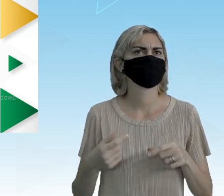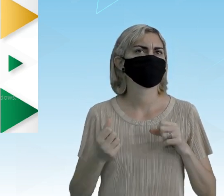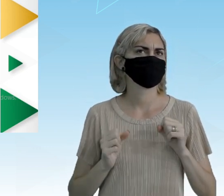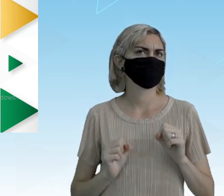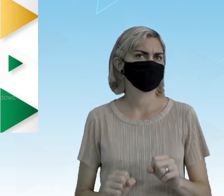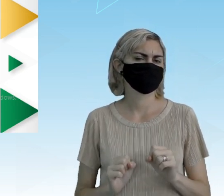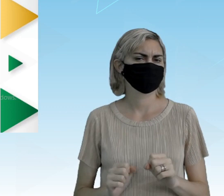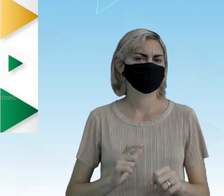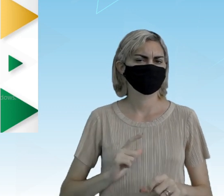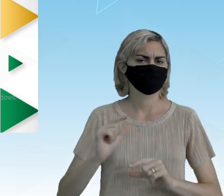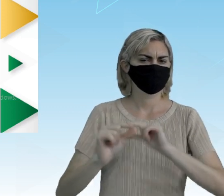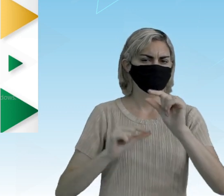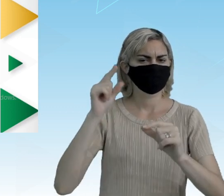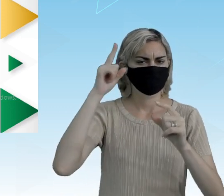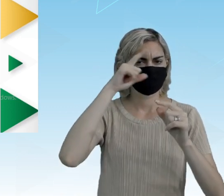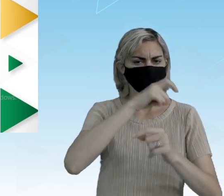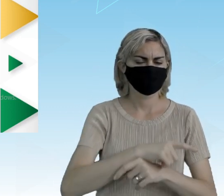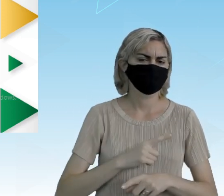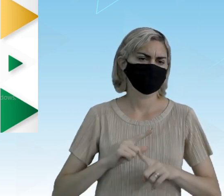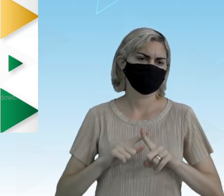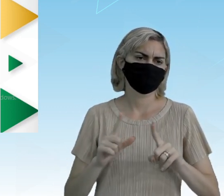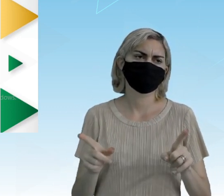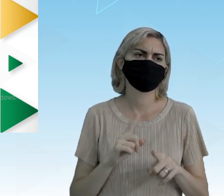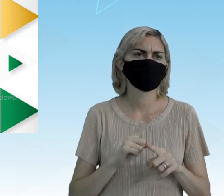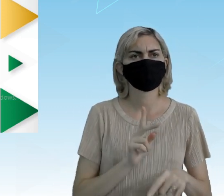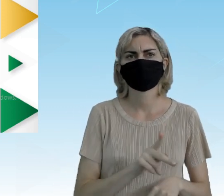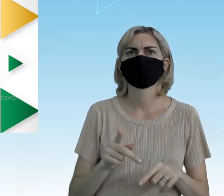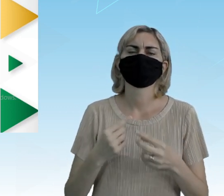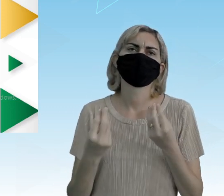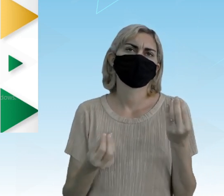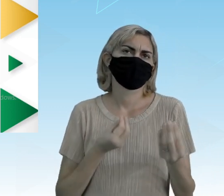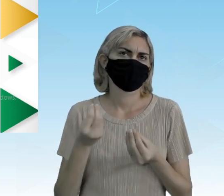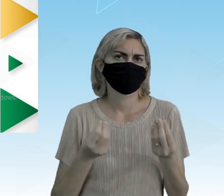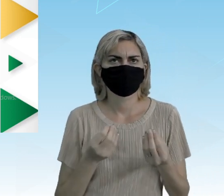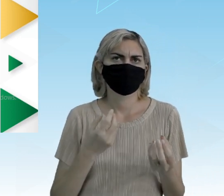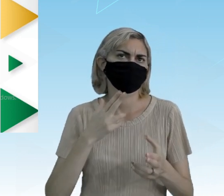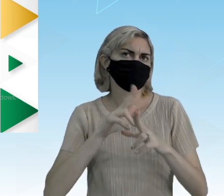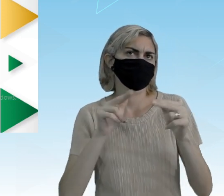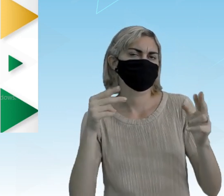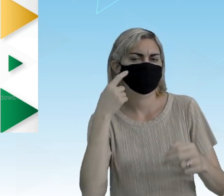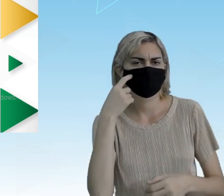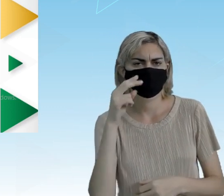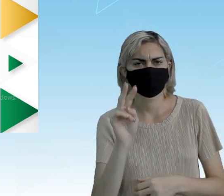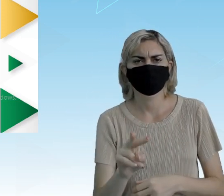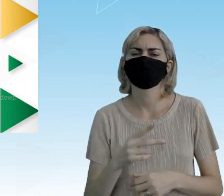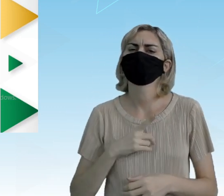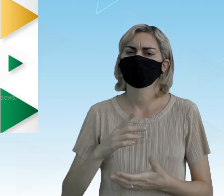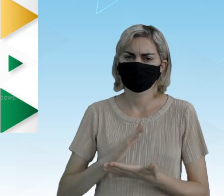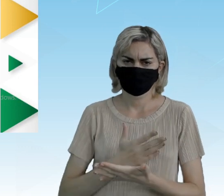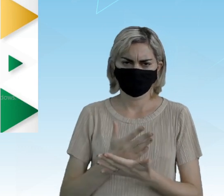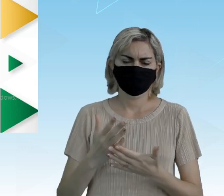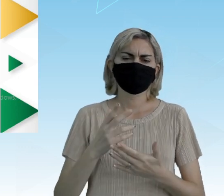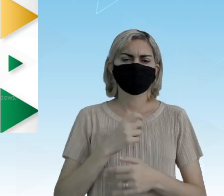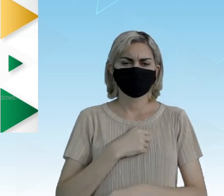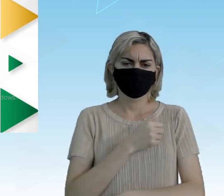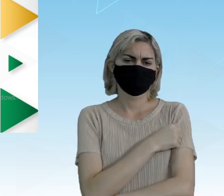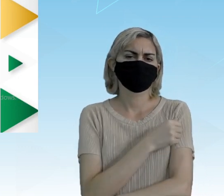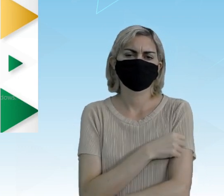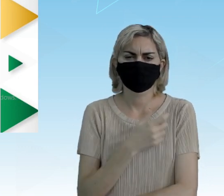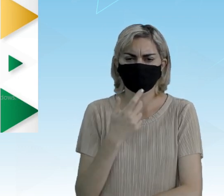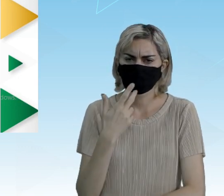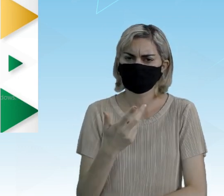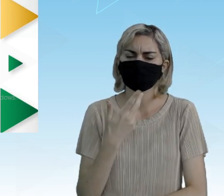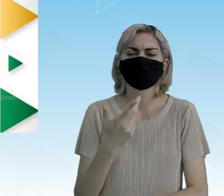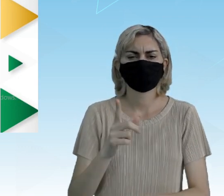vocês podem ter um pouco de dificuldade, né? Ah, professora, como assim jogos teatrais? Eu acho que eu nunca vi. Geralmente é isso que meus alunos falam, tá? O